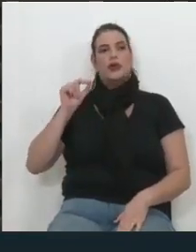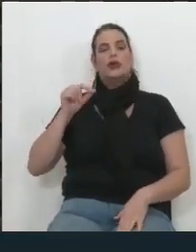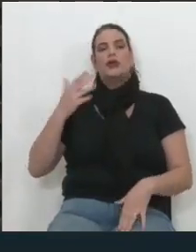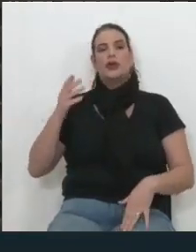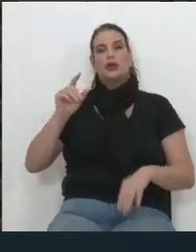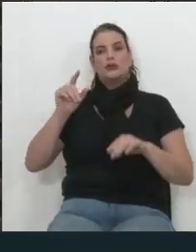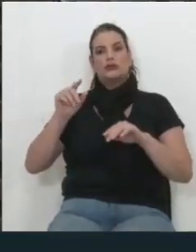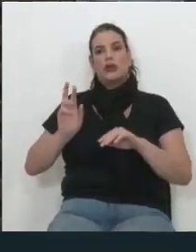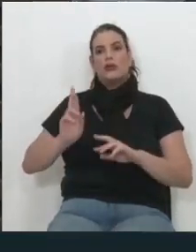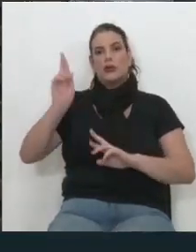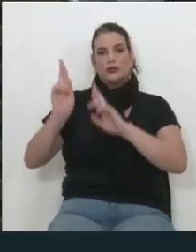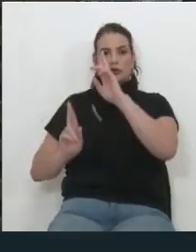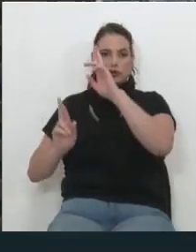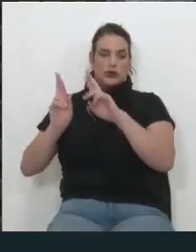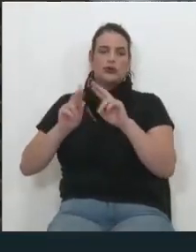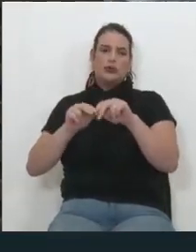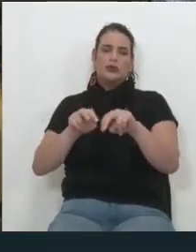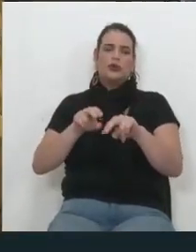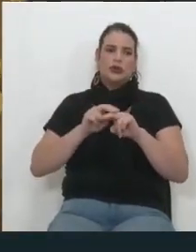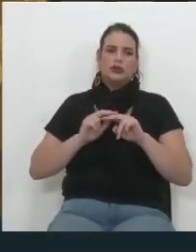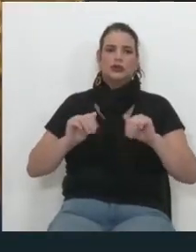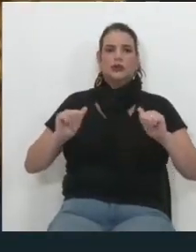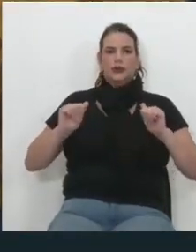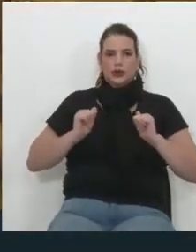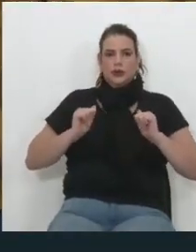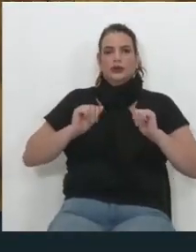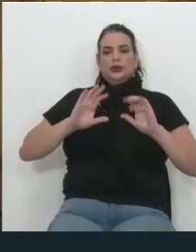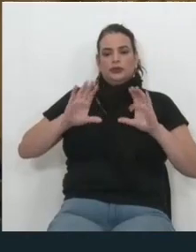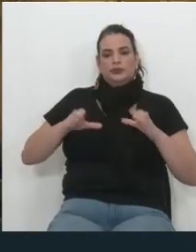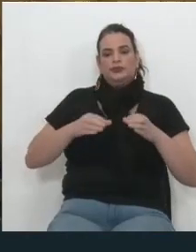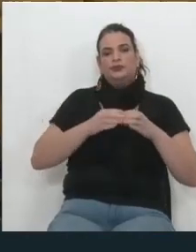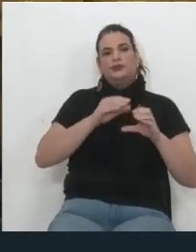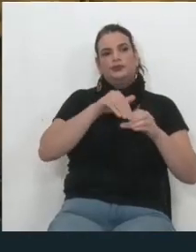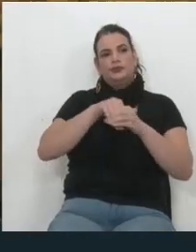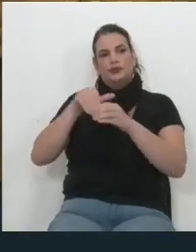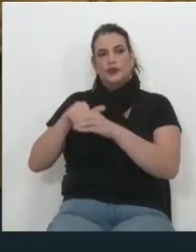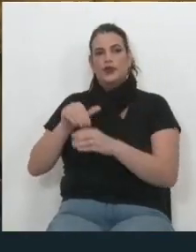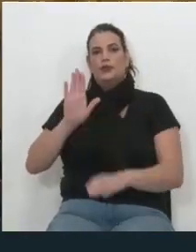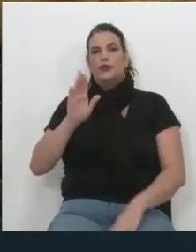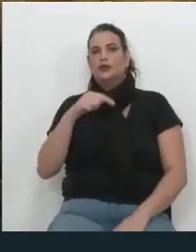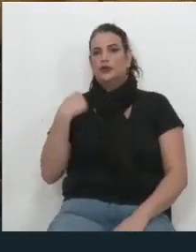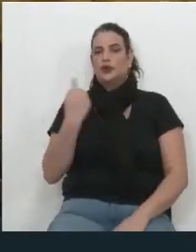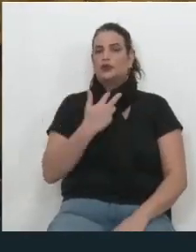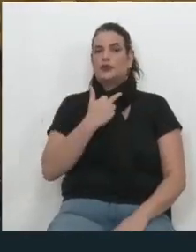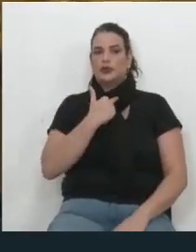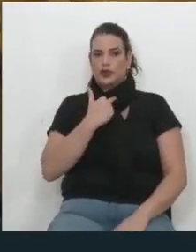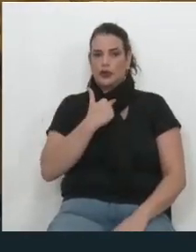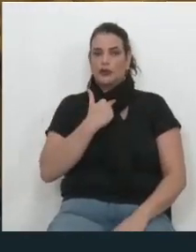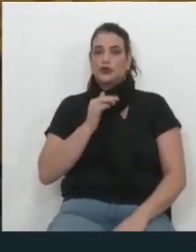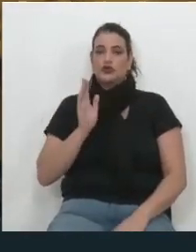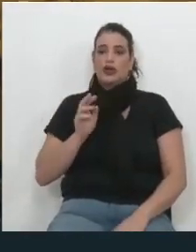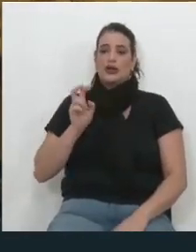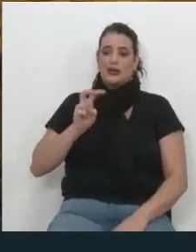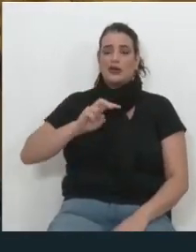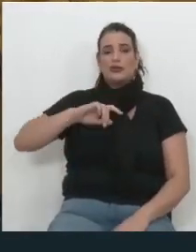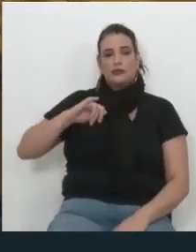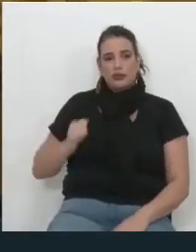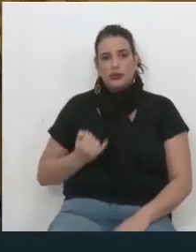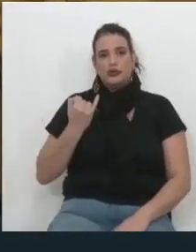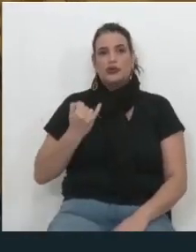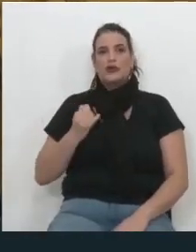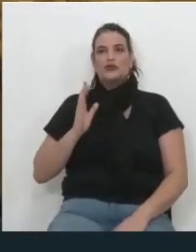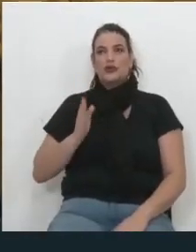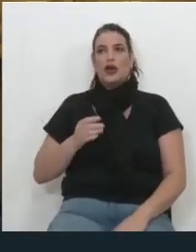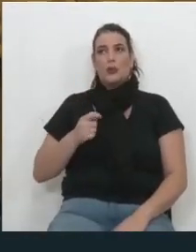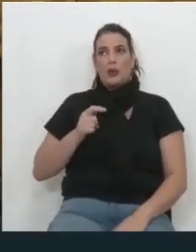representantes por conta da omissão dos partidos. O que nós não podemos é, já em 5 oportunidades, ou seja, quase